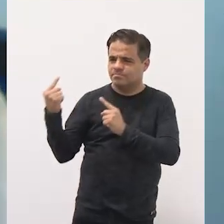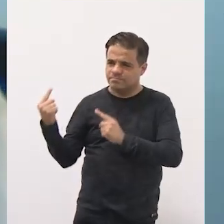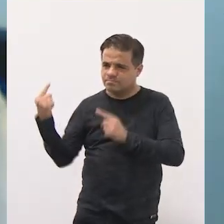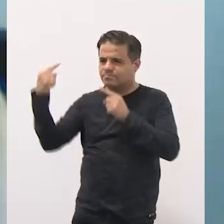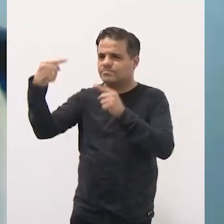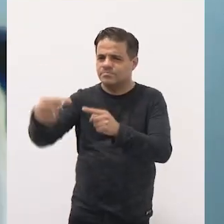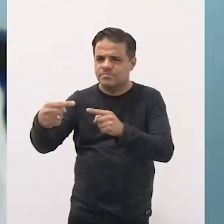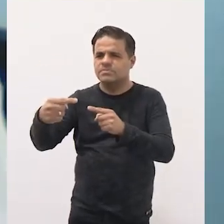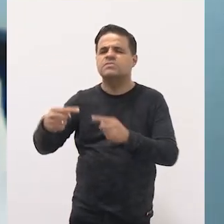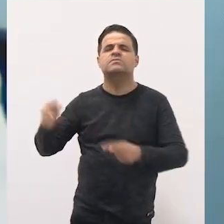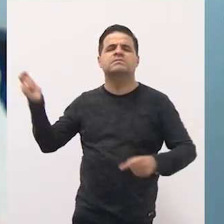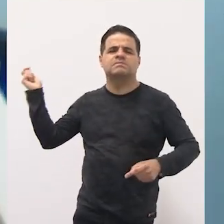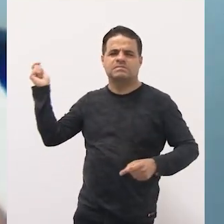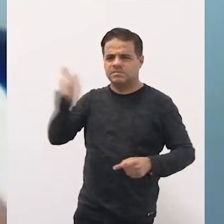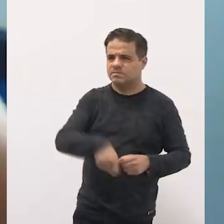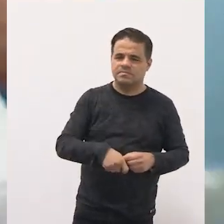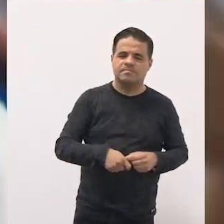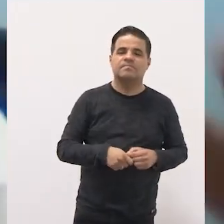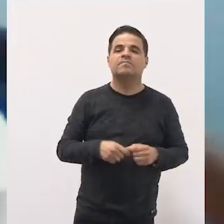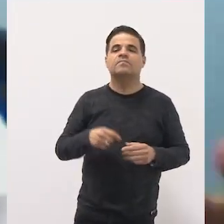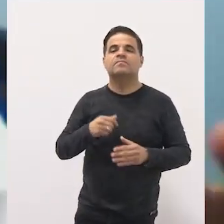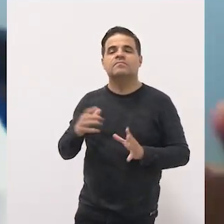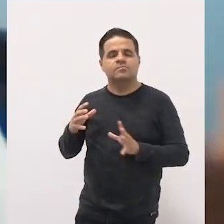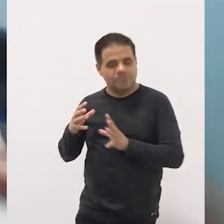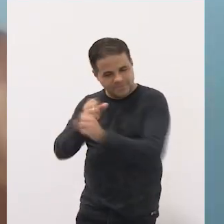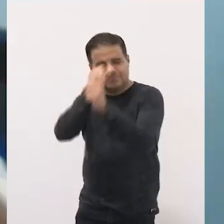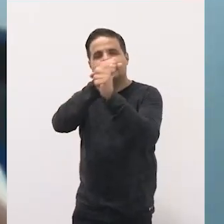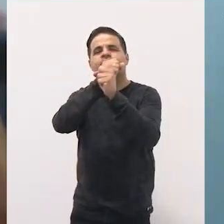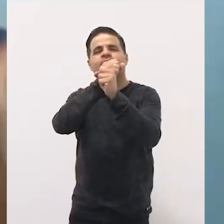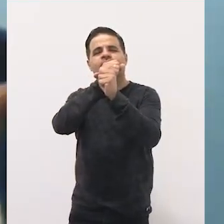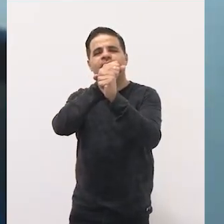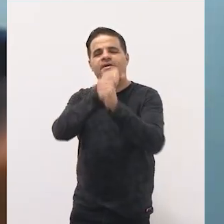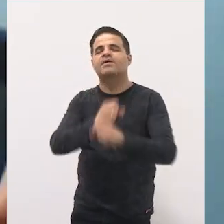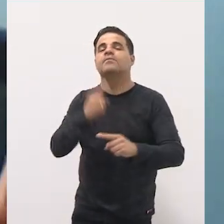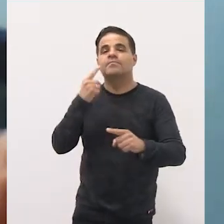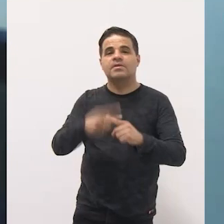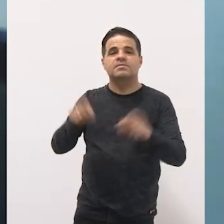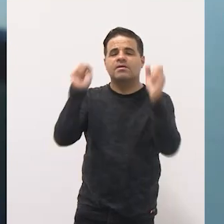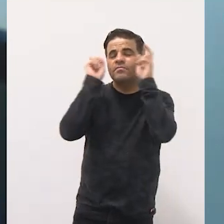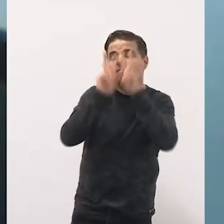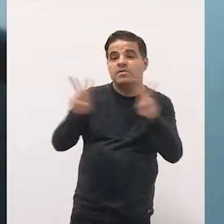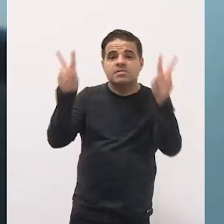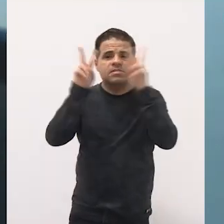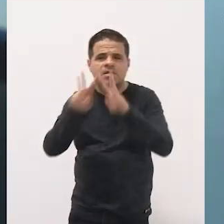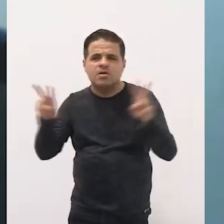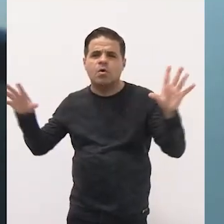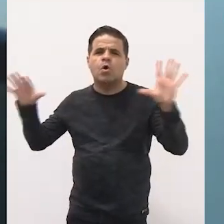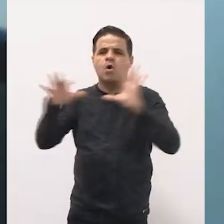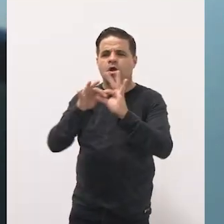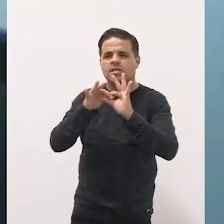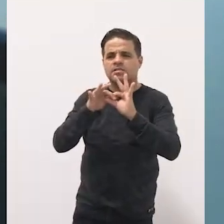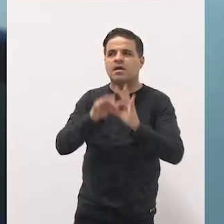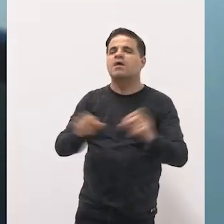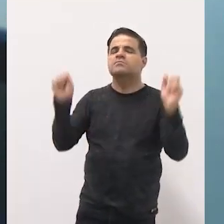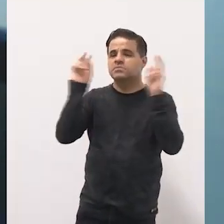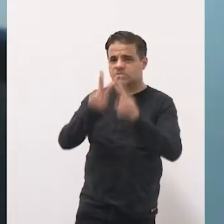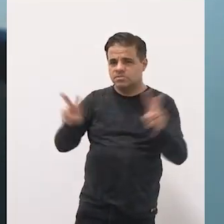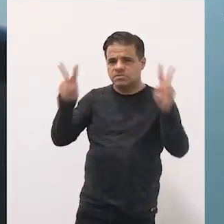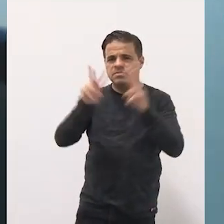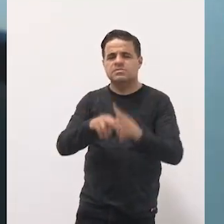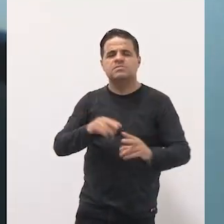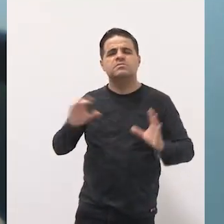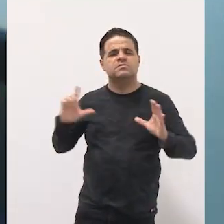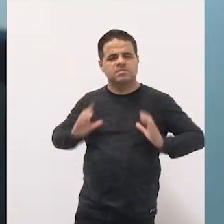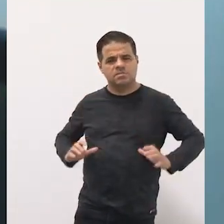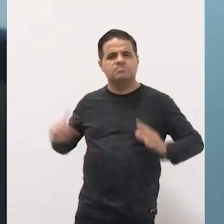essa ousadia da soma, porque só essa visão coletiva, essa visão da